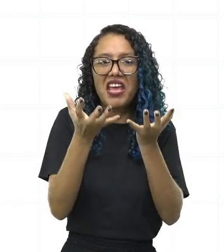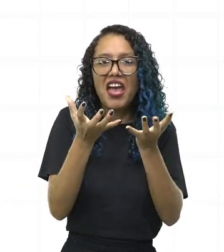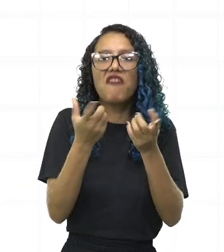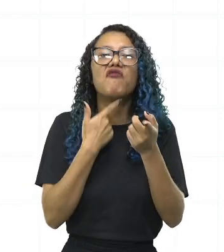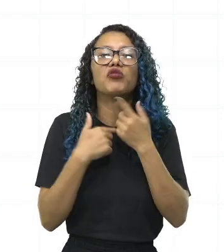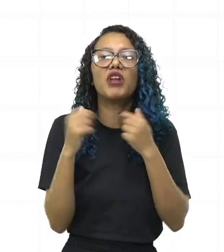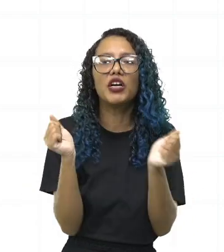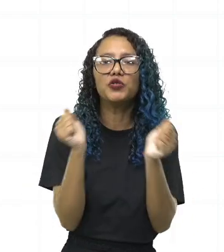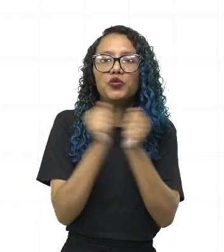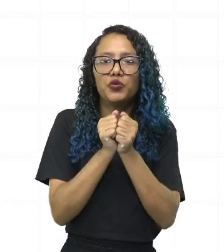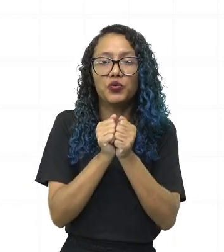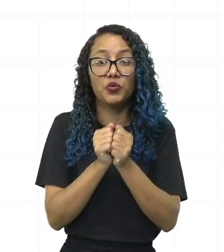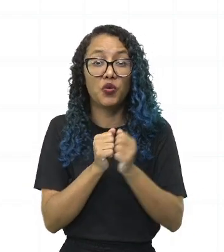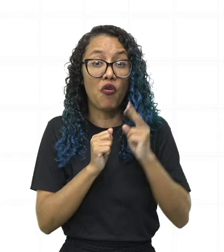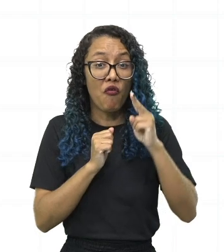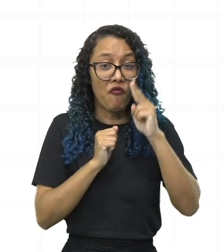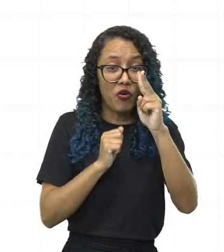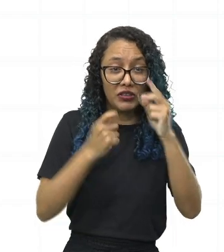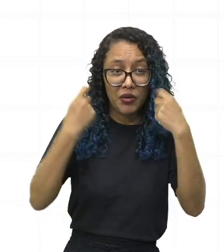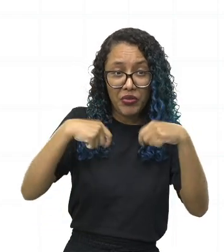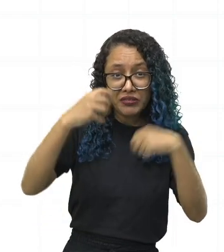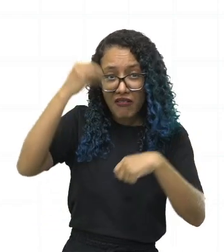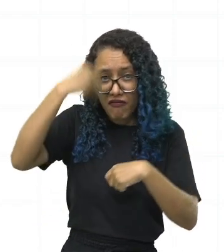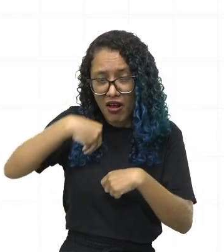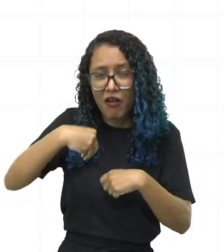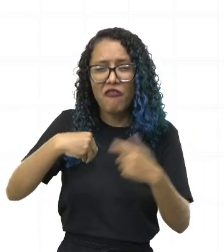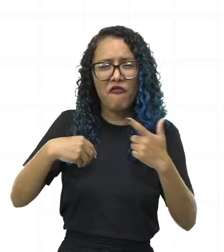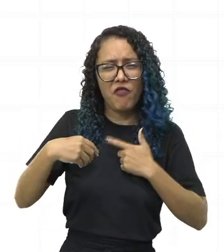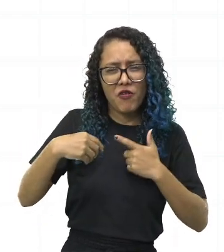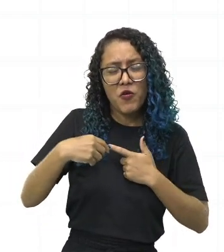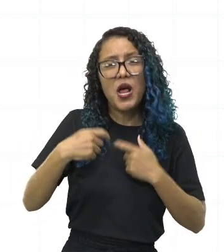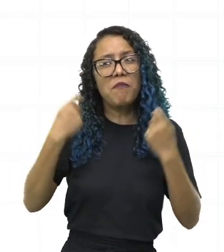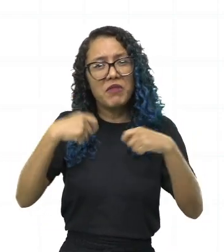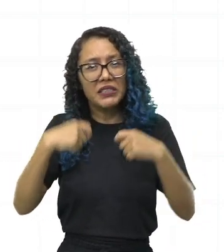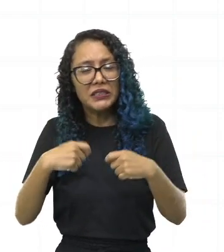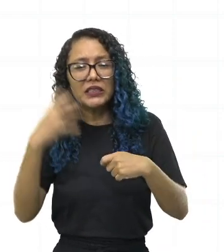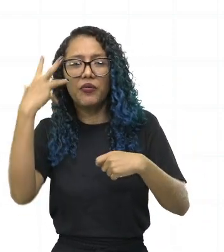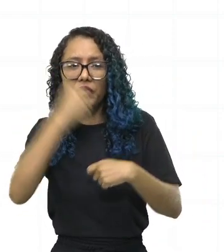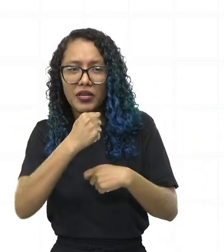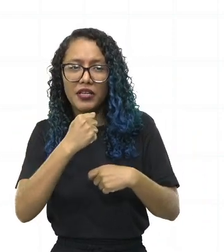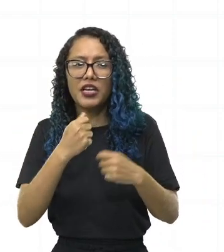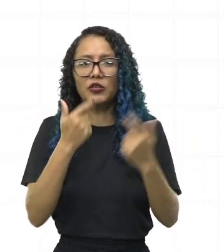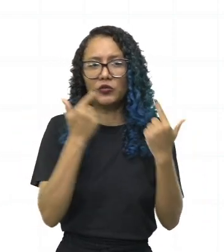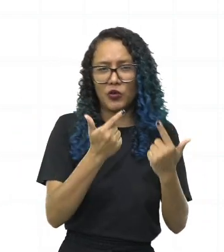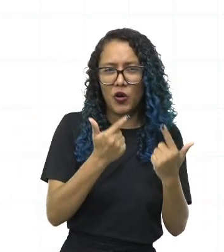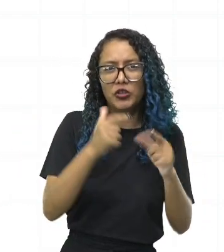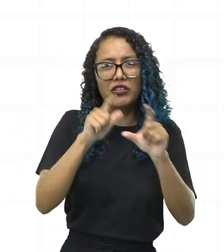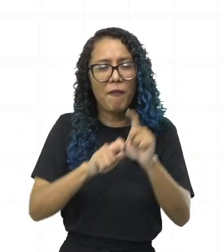sem fraqueza, nem feiura sem beleza, e a sorte depende do azar.